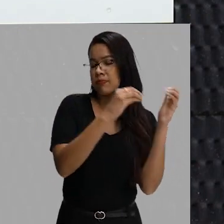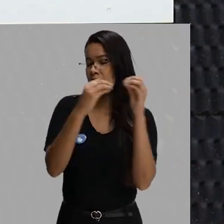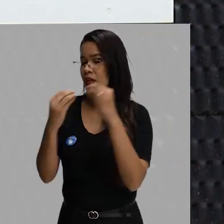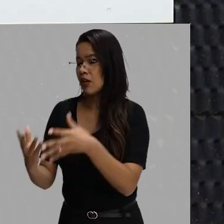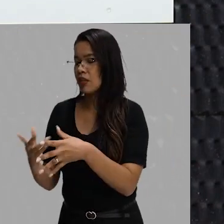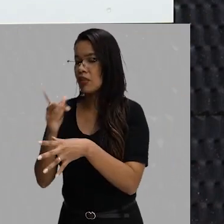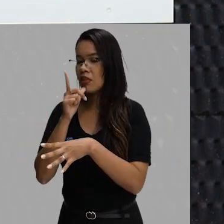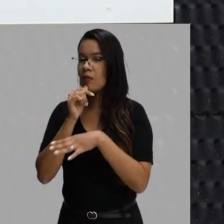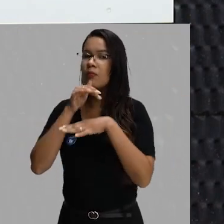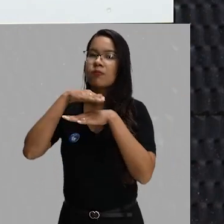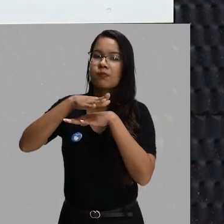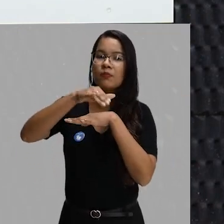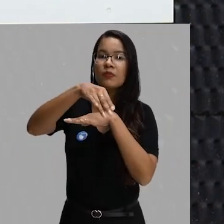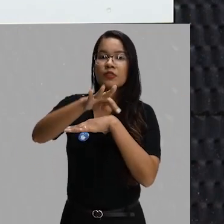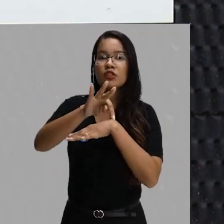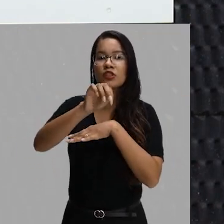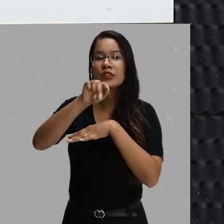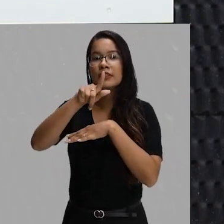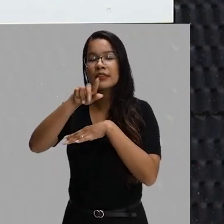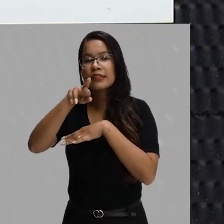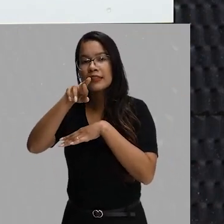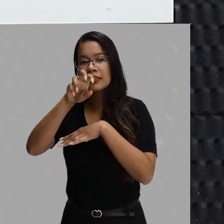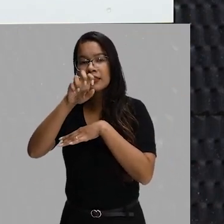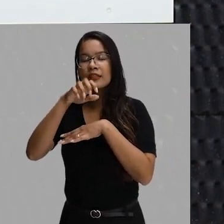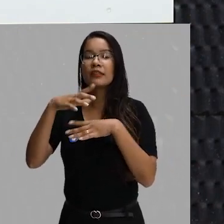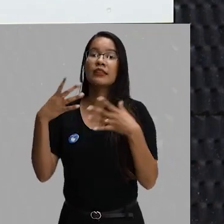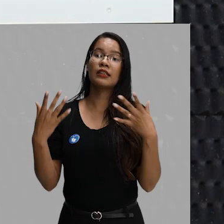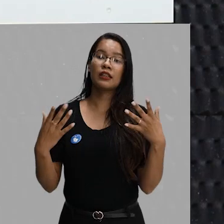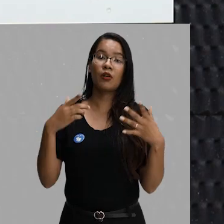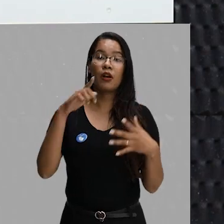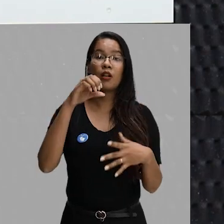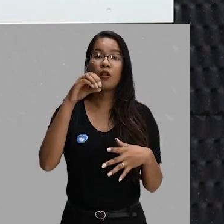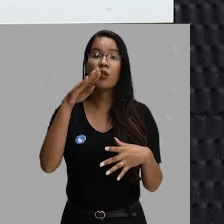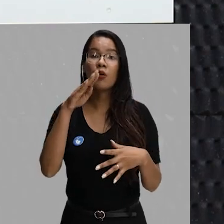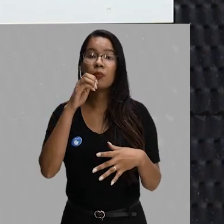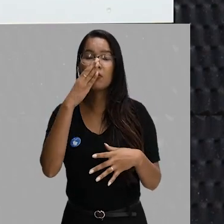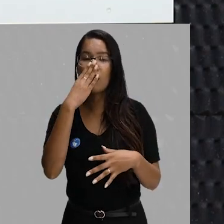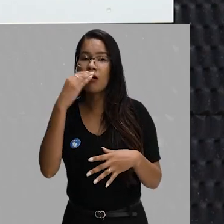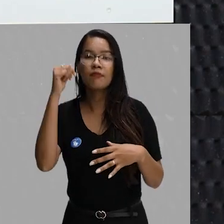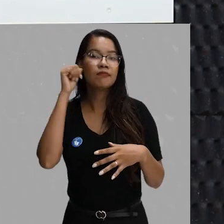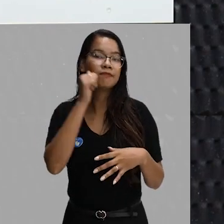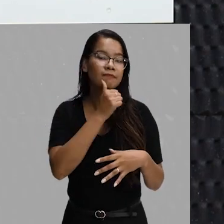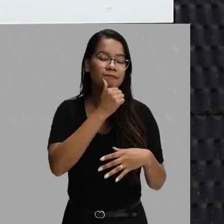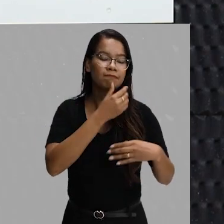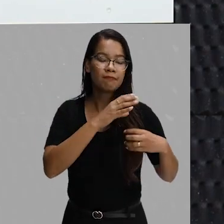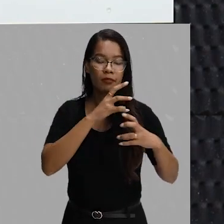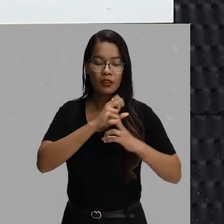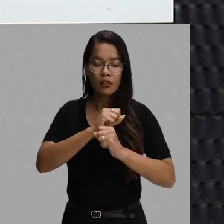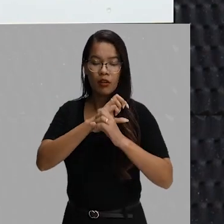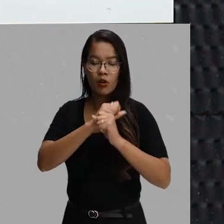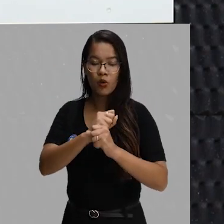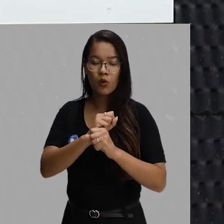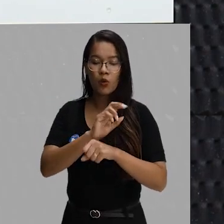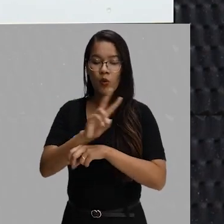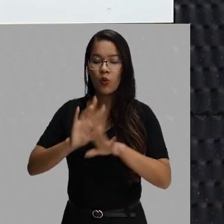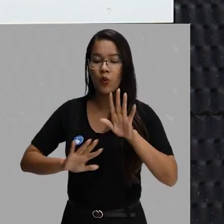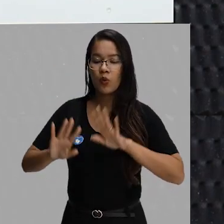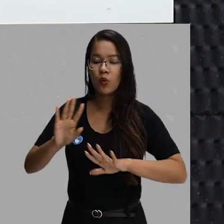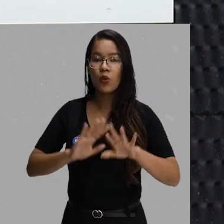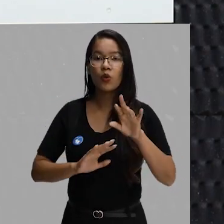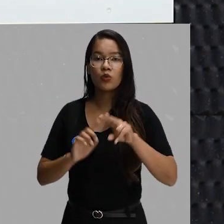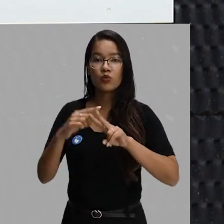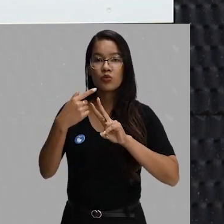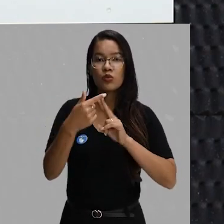era tribal, era uma aldeia, e a loba teria amamentado esses irmãos. Depois os irmãos foram